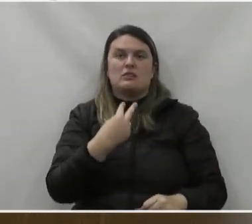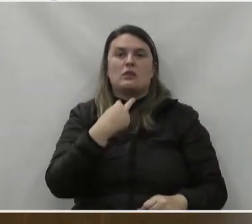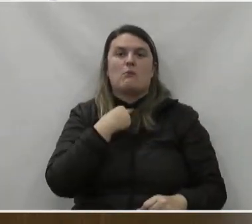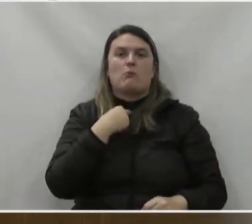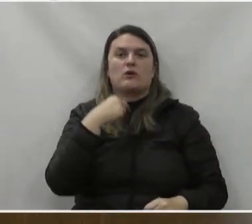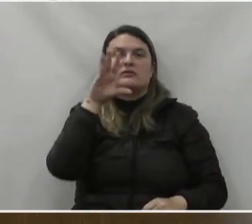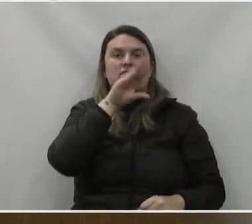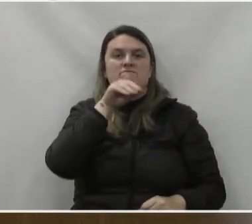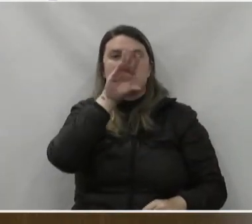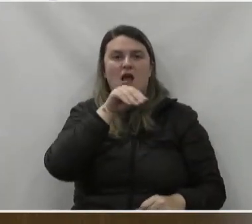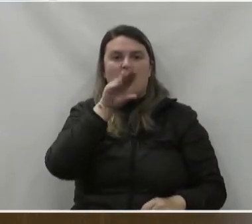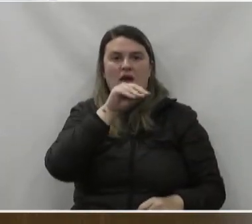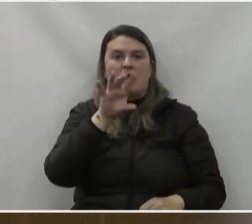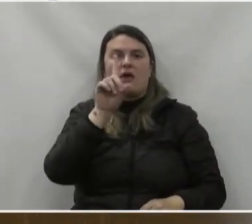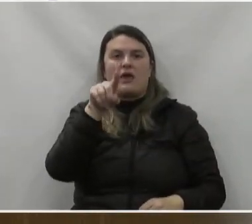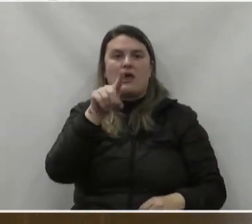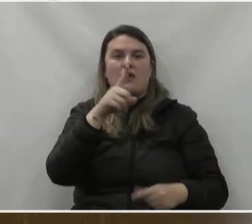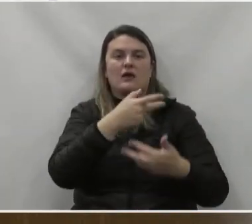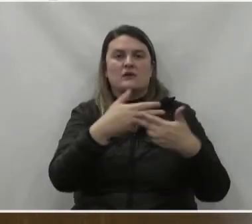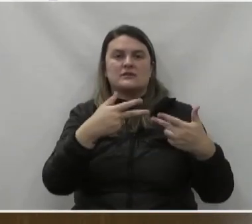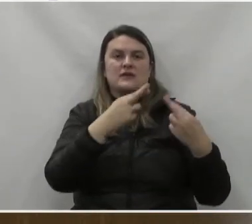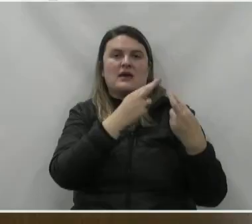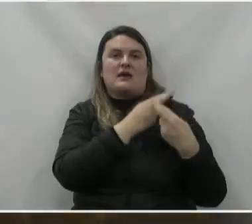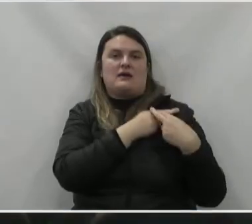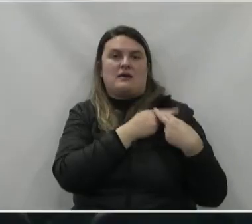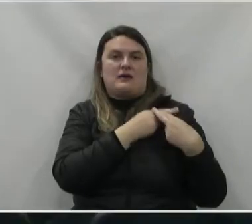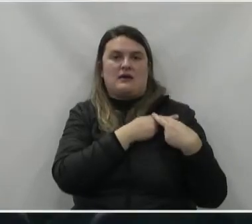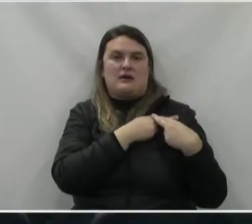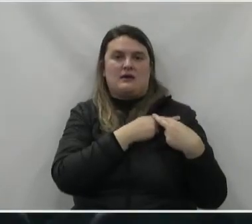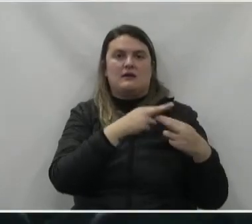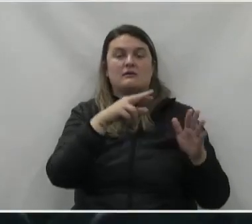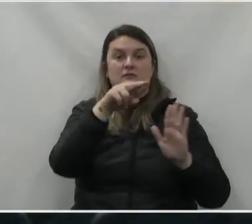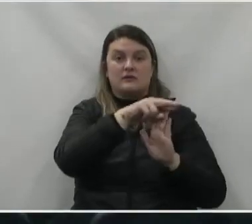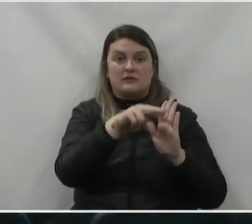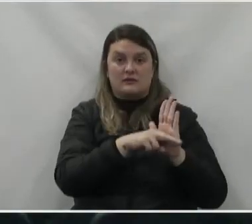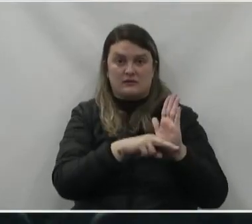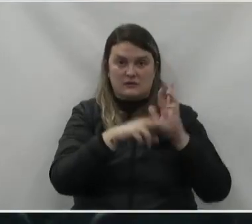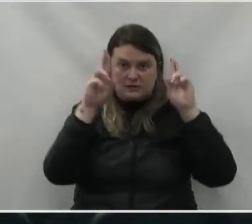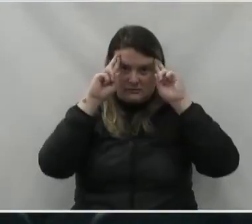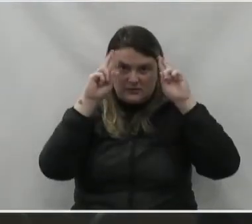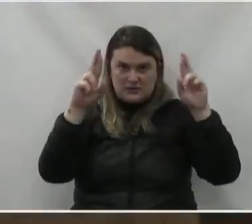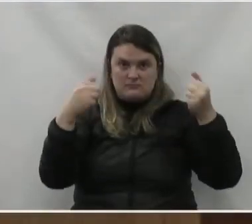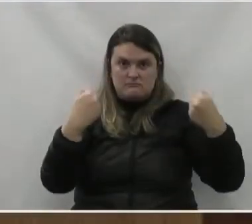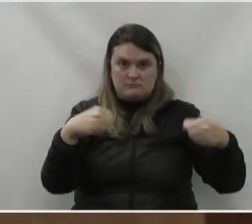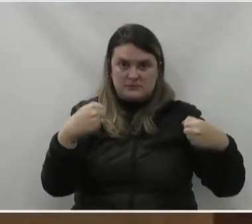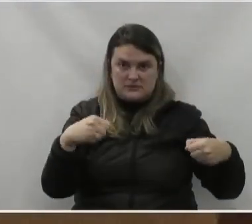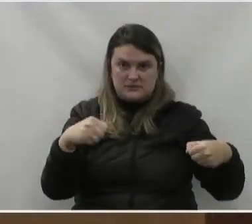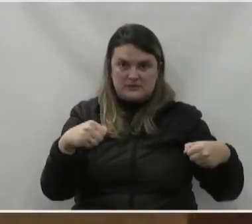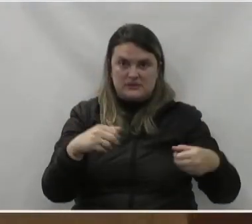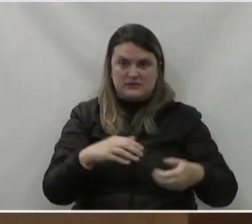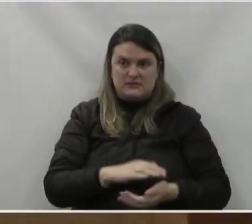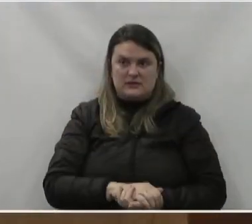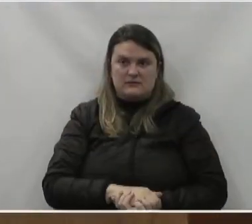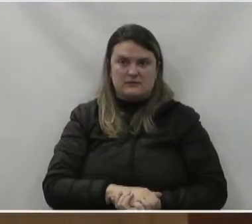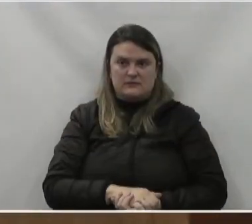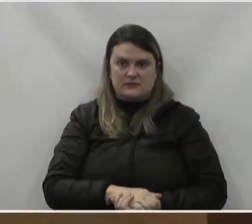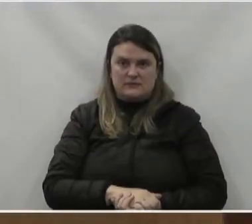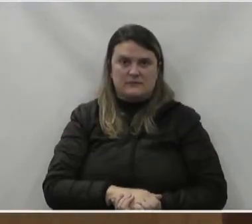manifestar. É só uma questão do regimento interno, para que nós não precisamos